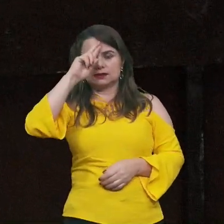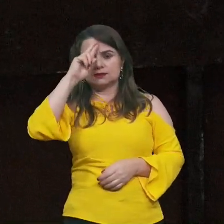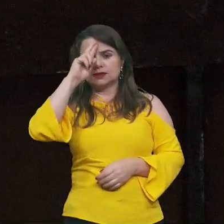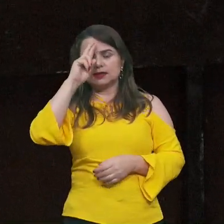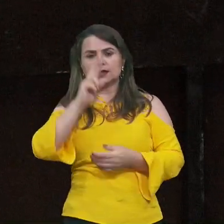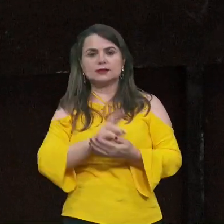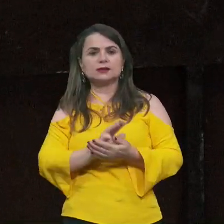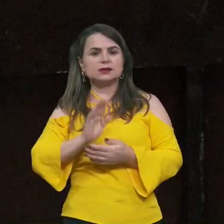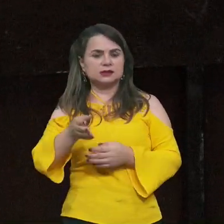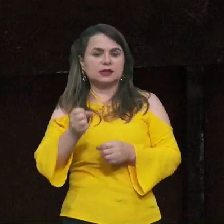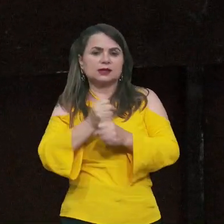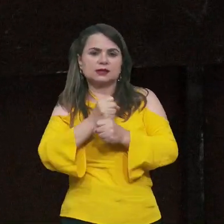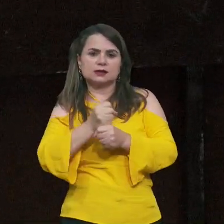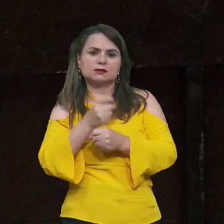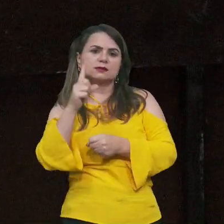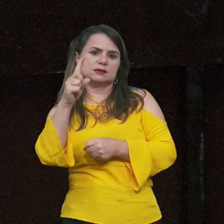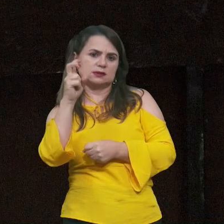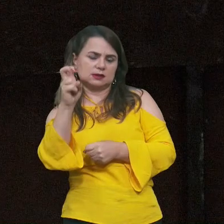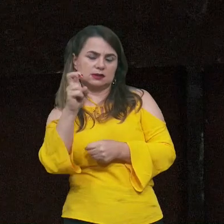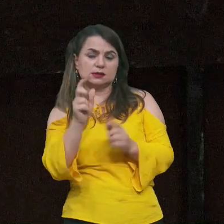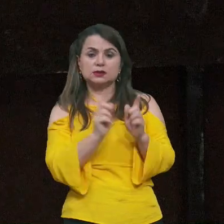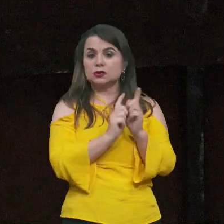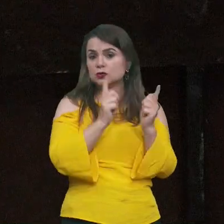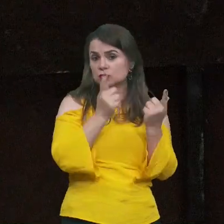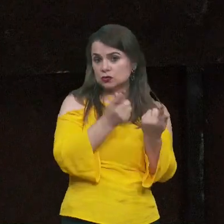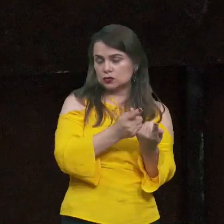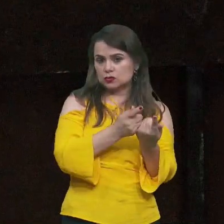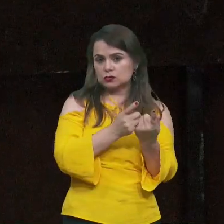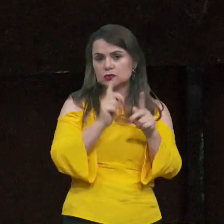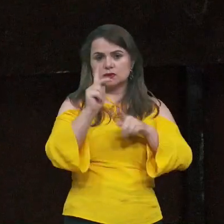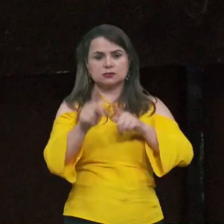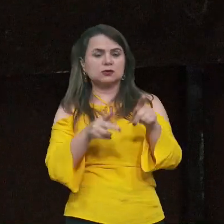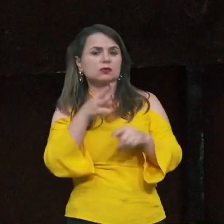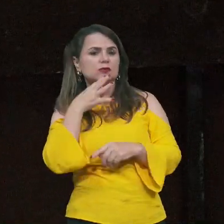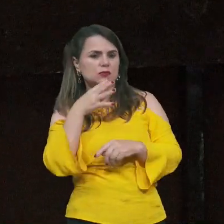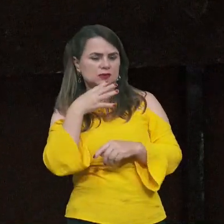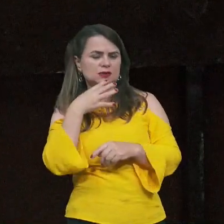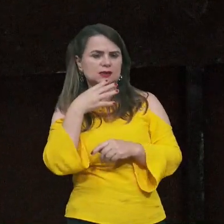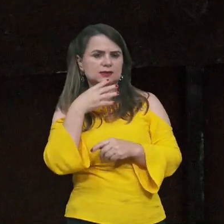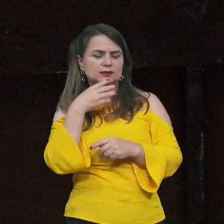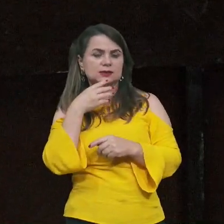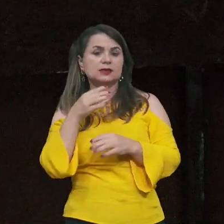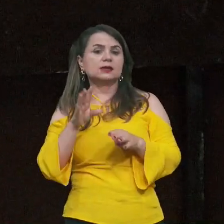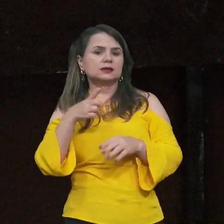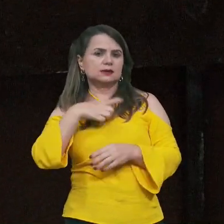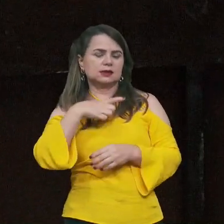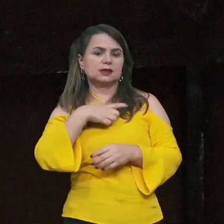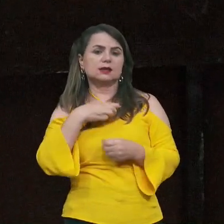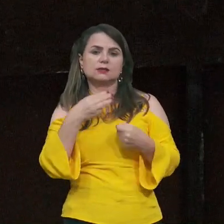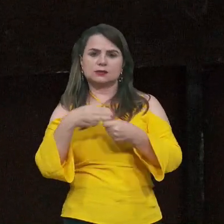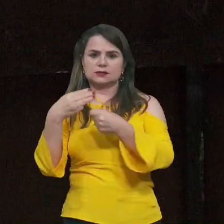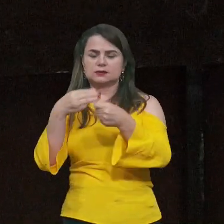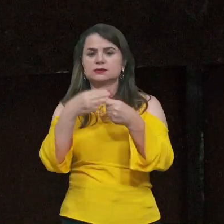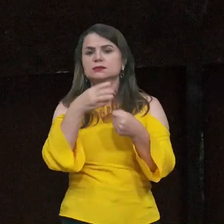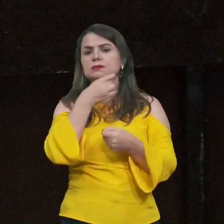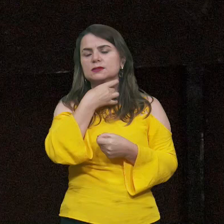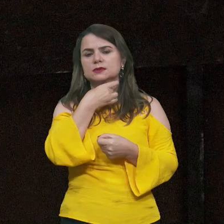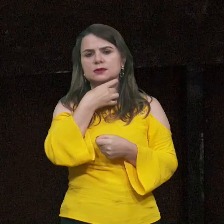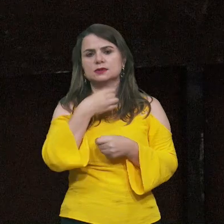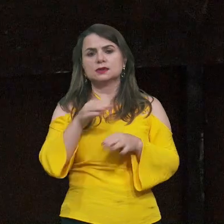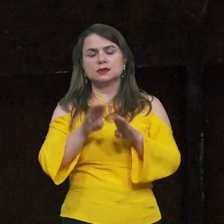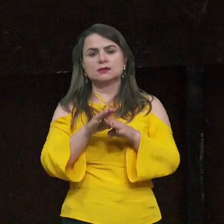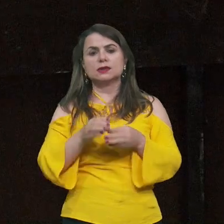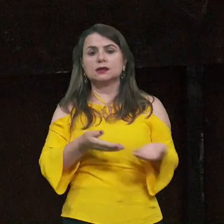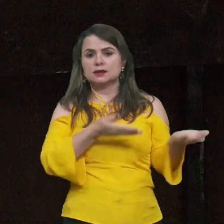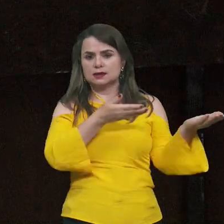de 15 anos. Esse grupo é reconhecido em Marília e região e faz parte do calendário municipal. É também